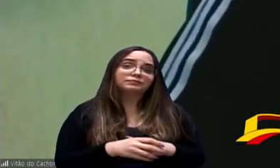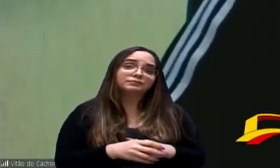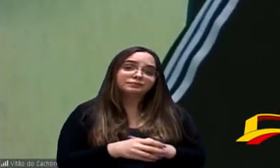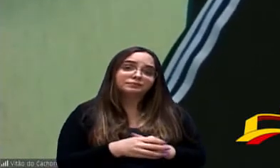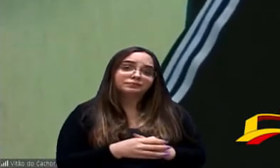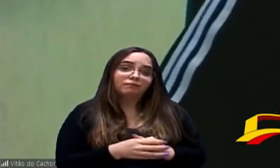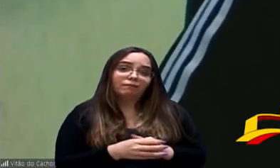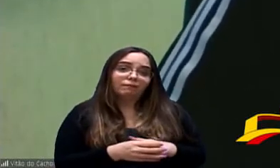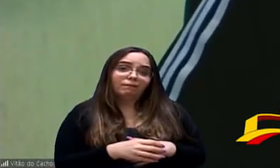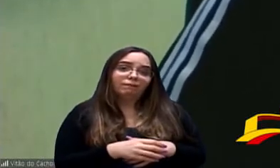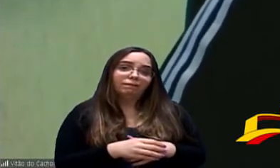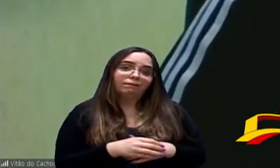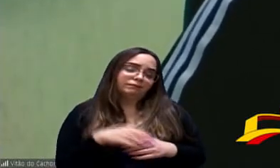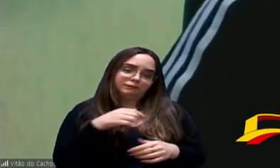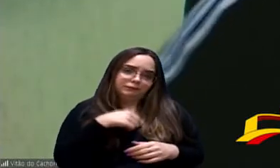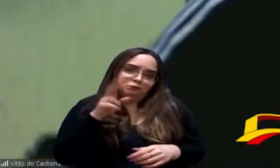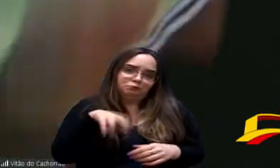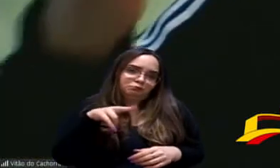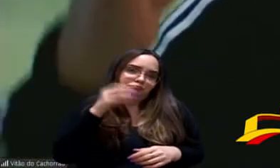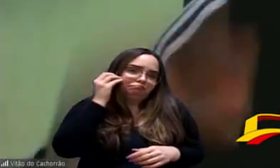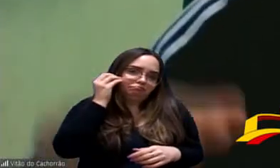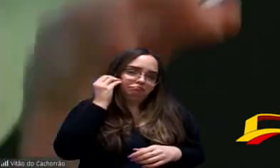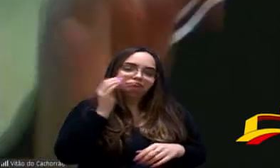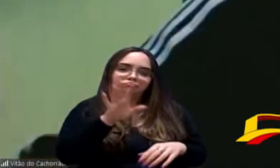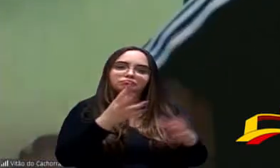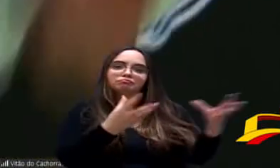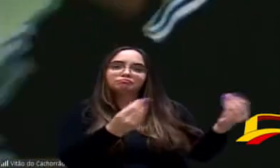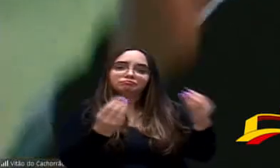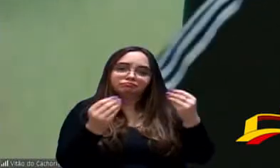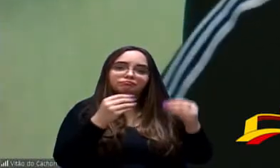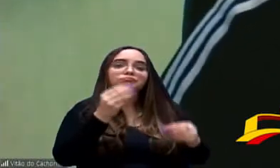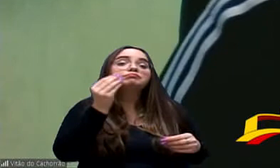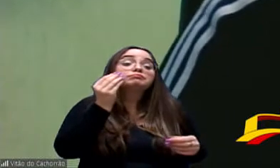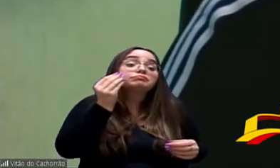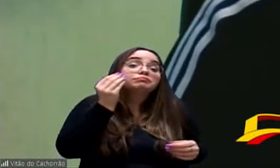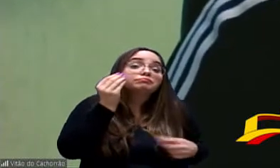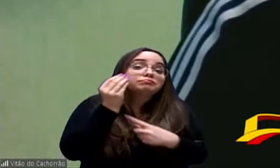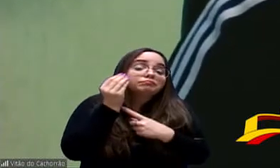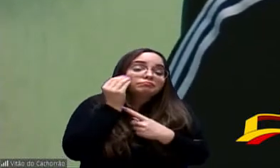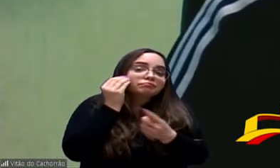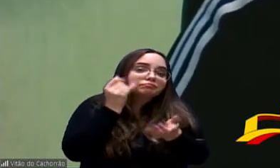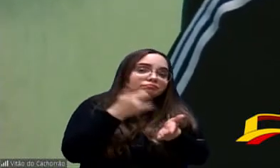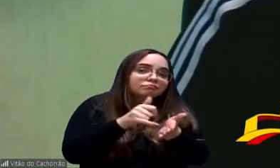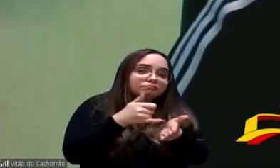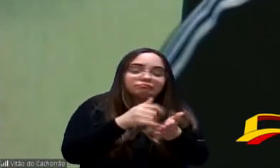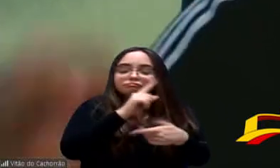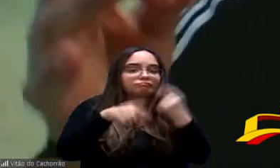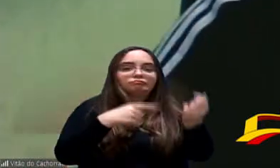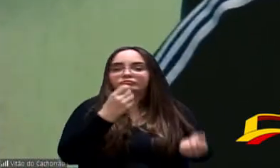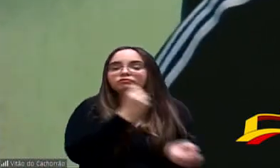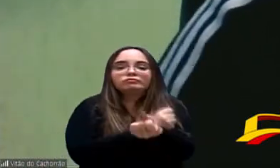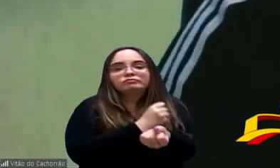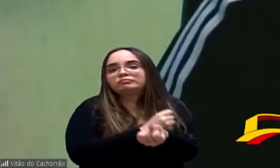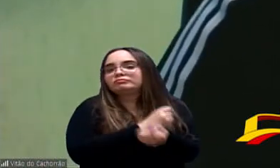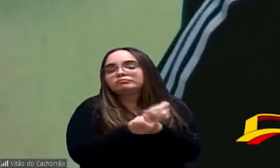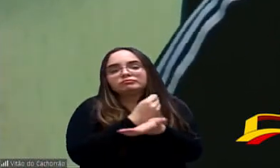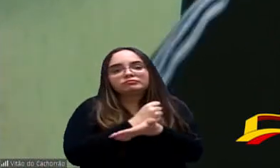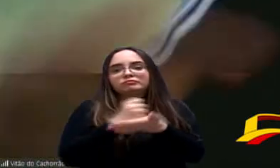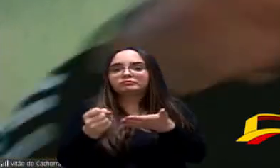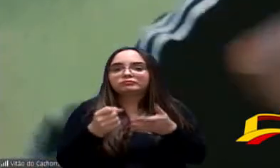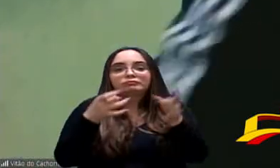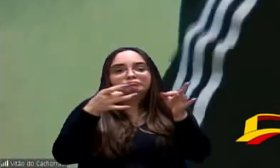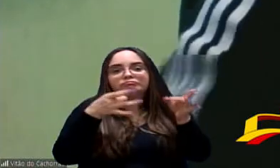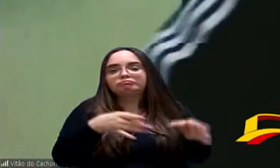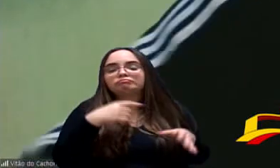não quis experimentar, mas muita gente experimenta e não consegue largar da cocaína. E às